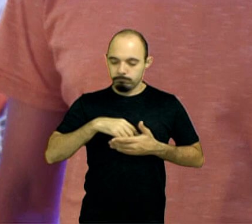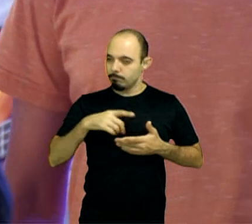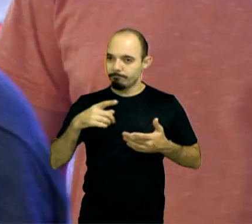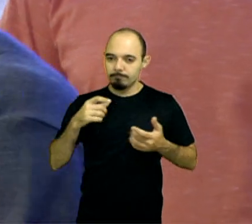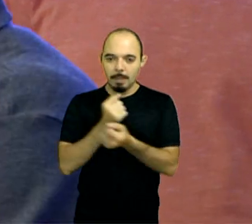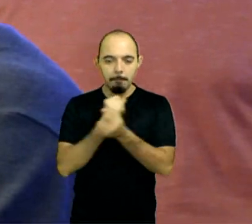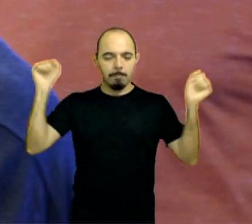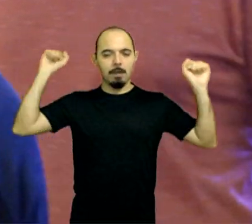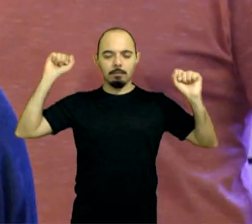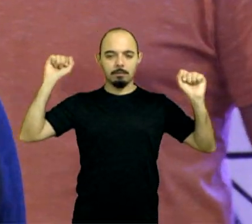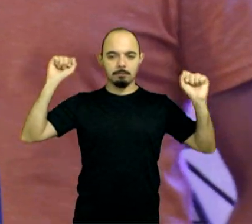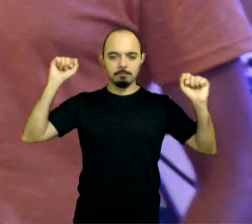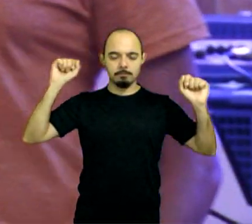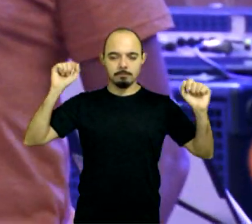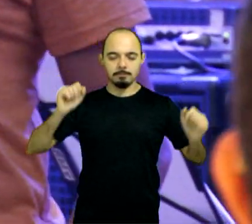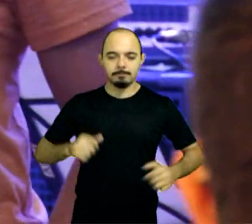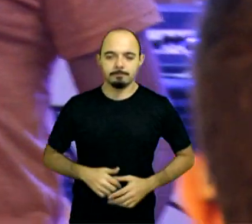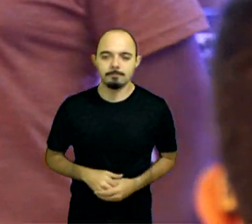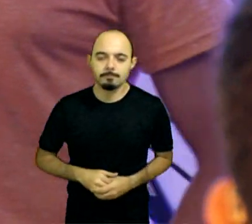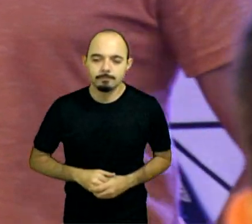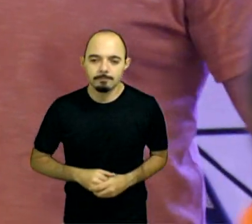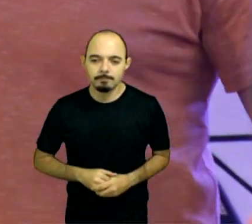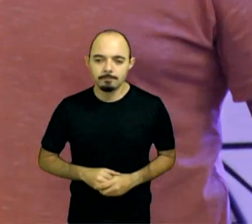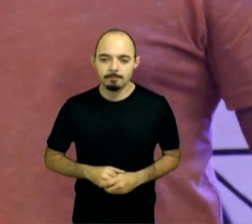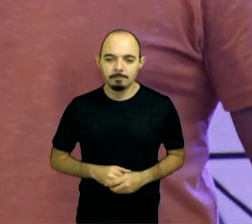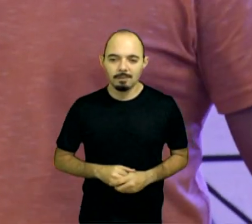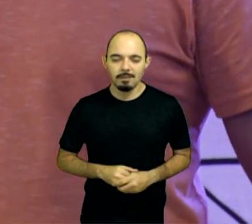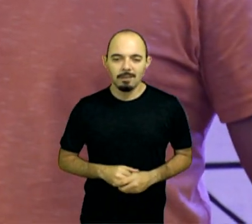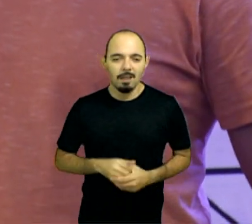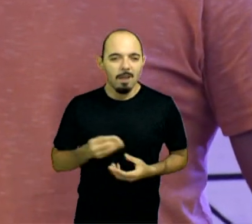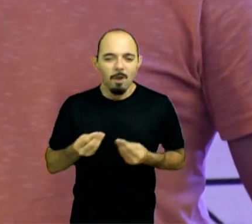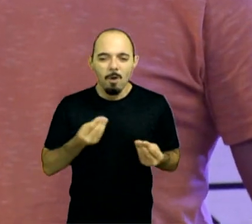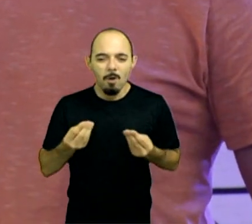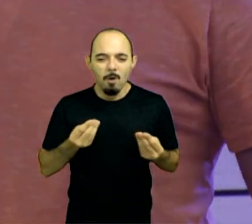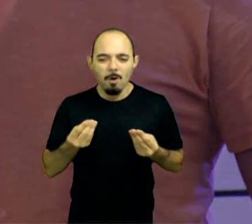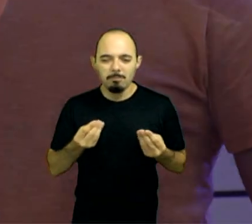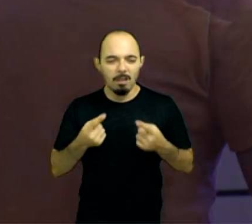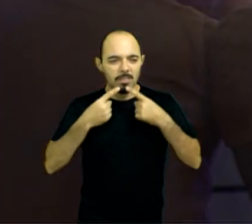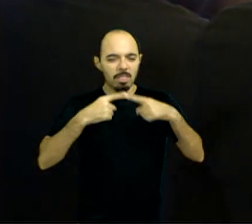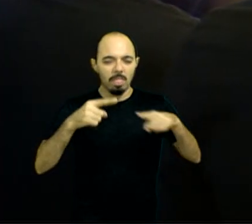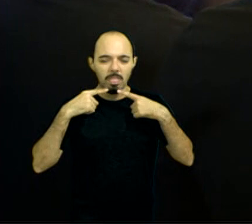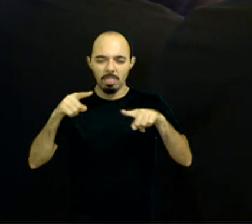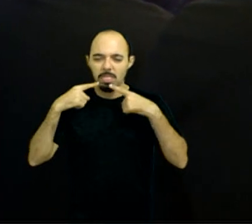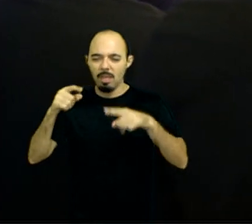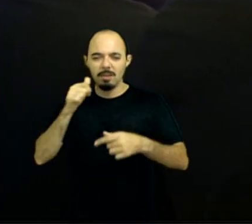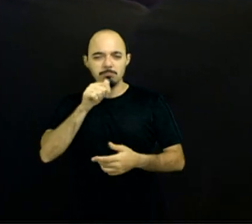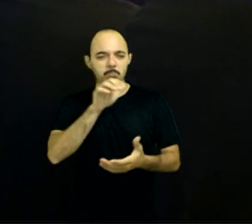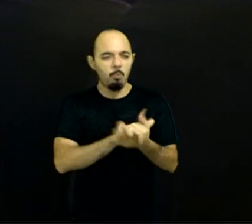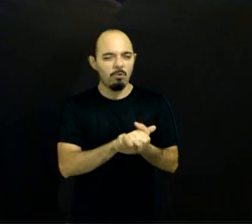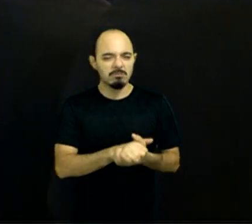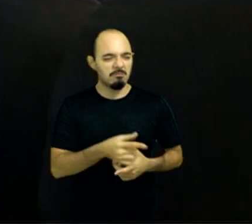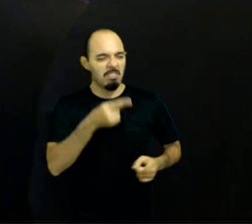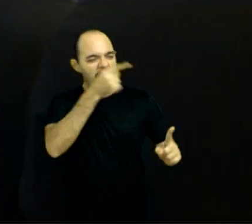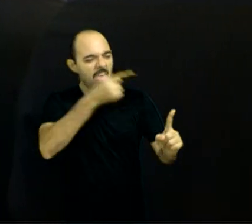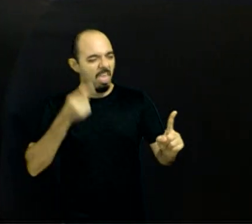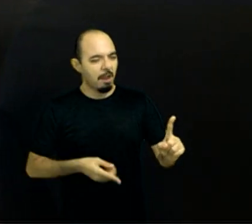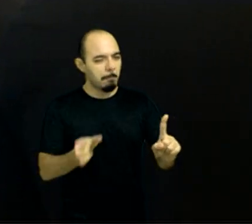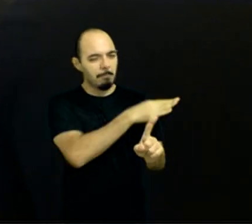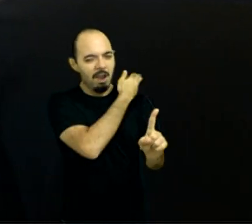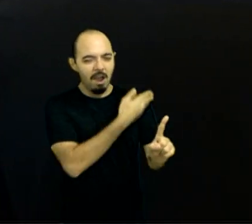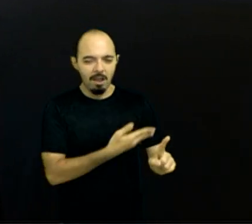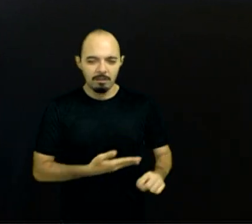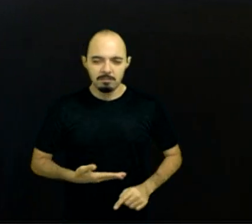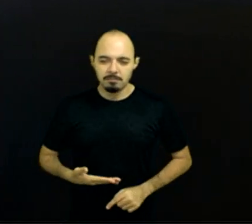Aí vem aqueles contratempos, discute com a mulher, e aí fica, ó, Deus, o que está acontecendo no meu